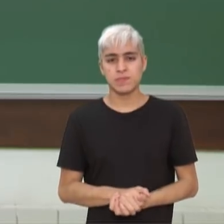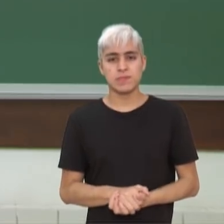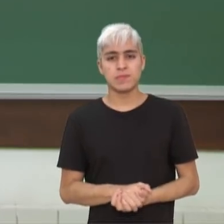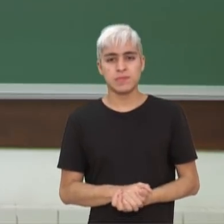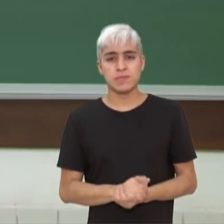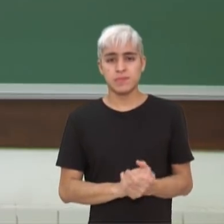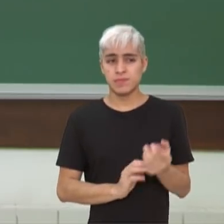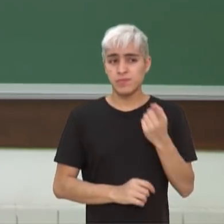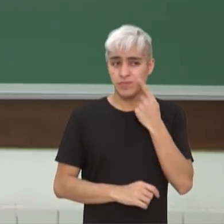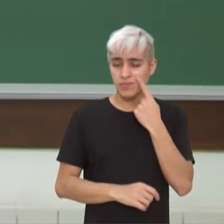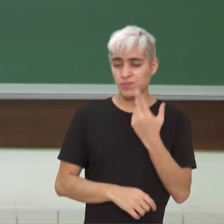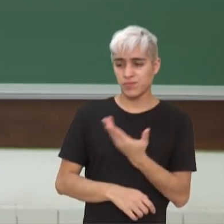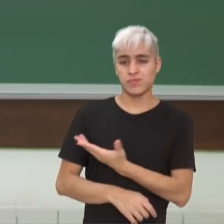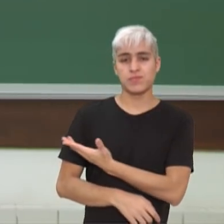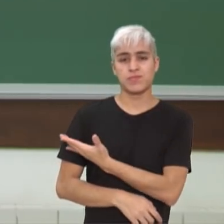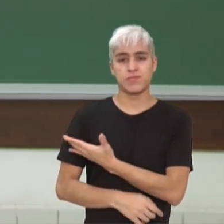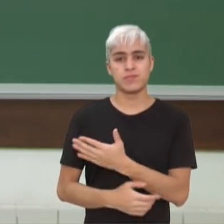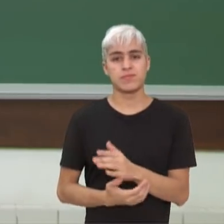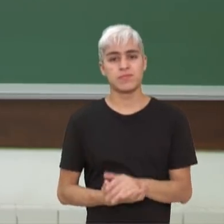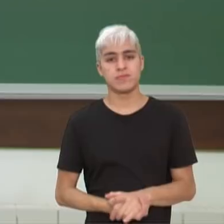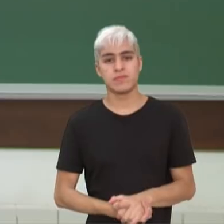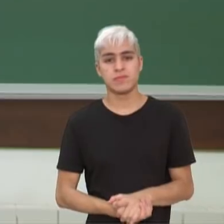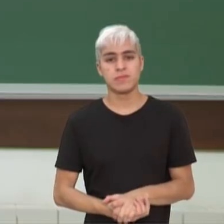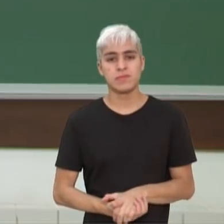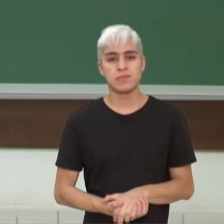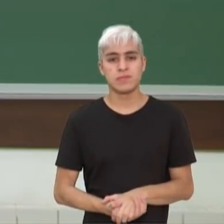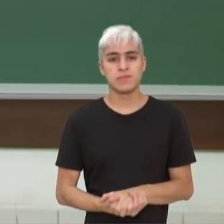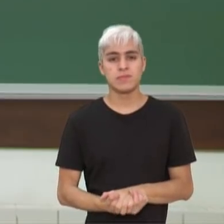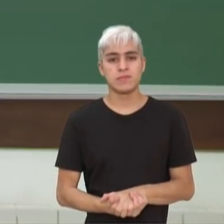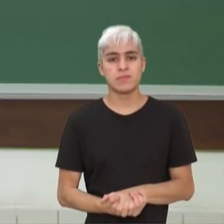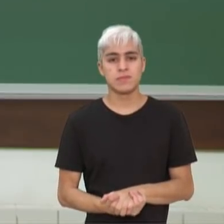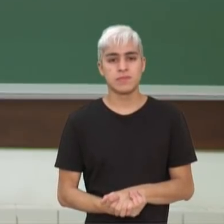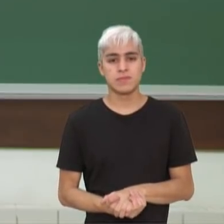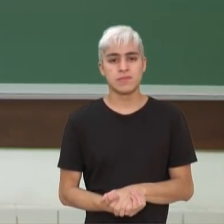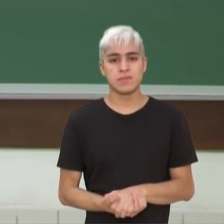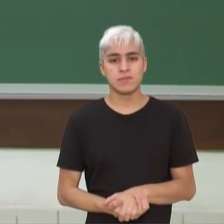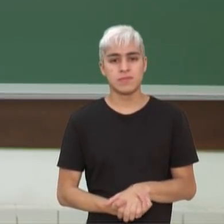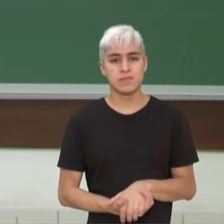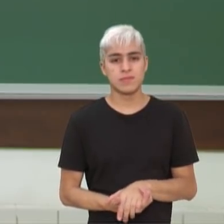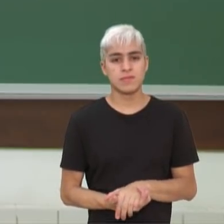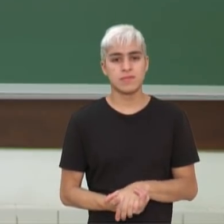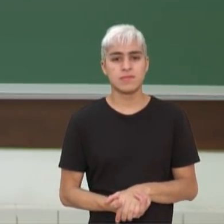sua outra perna e trava lá no movimento.